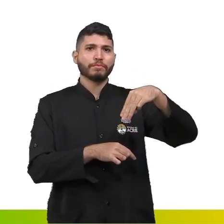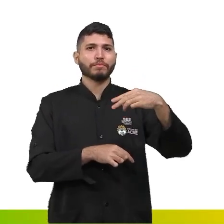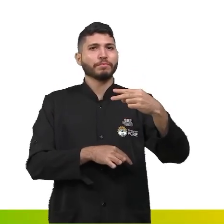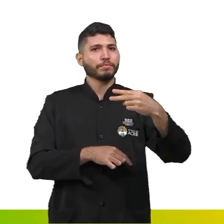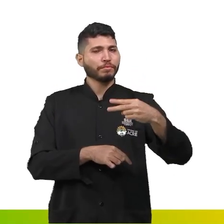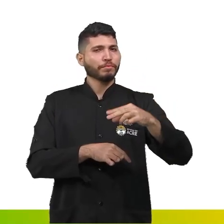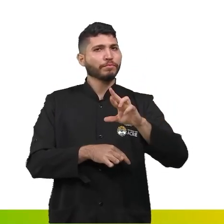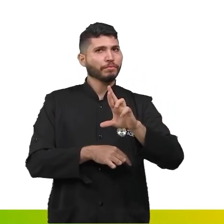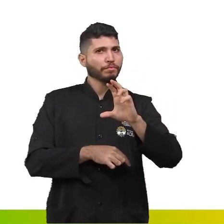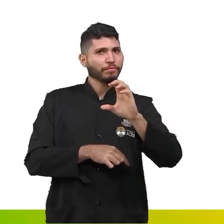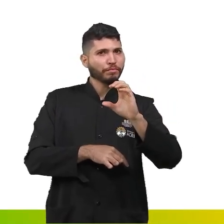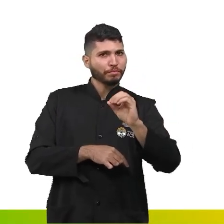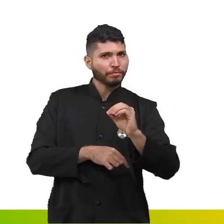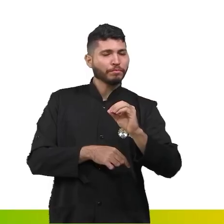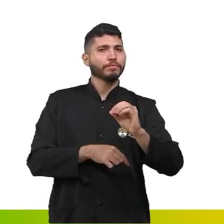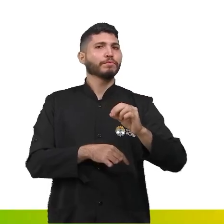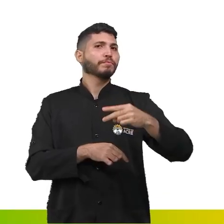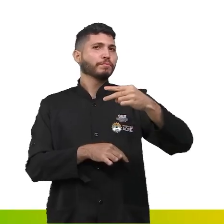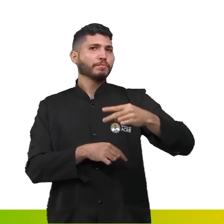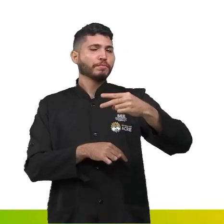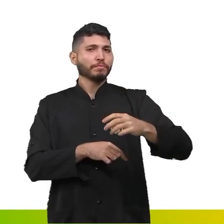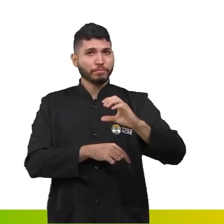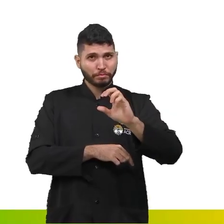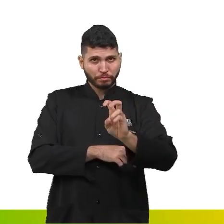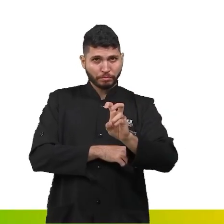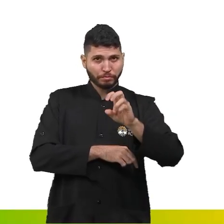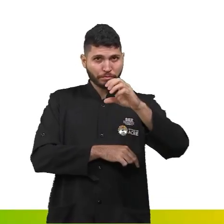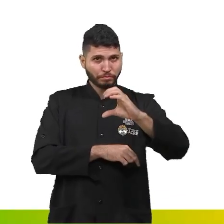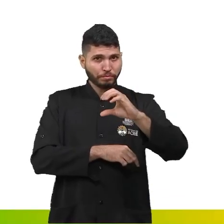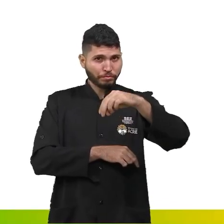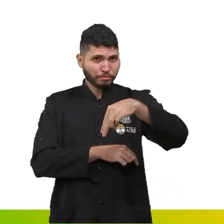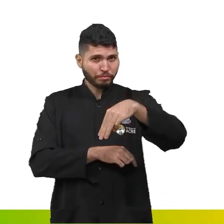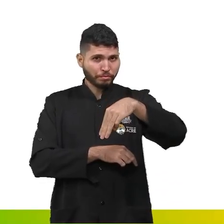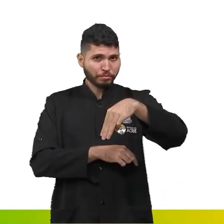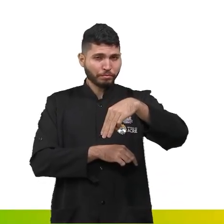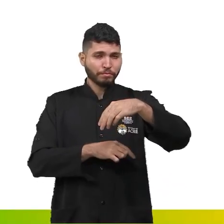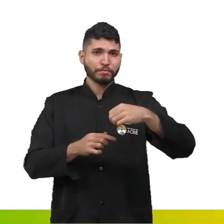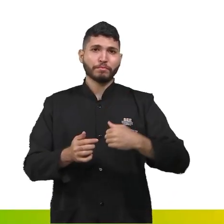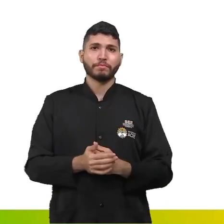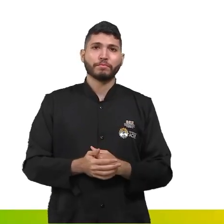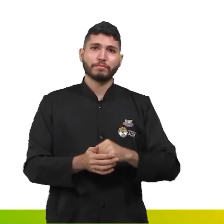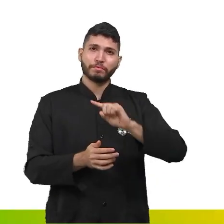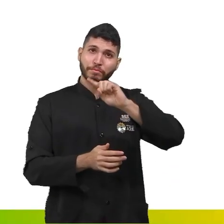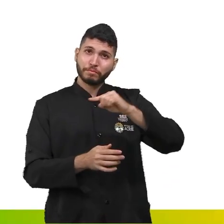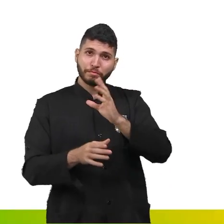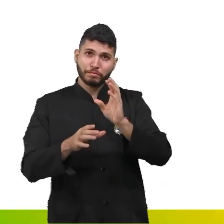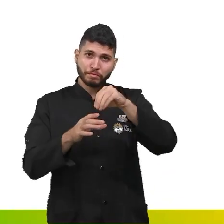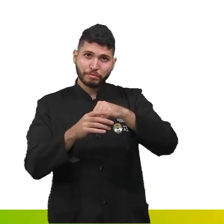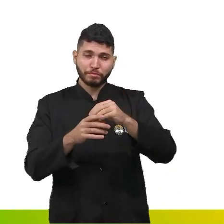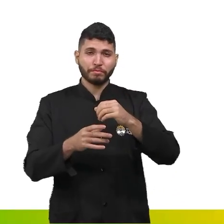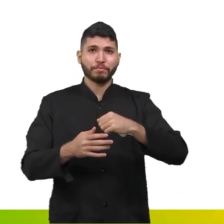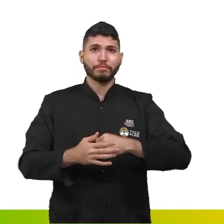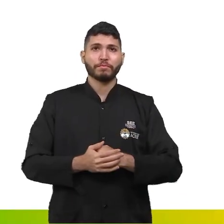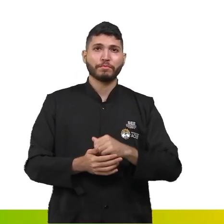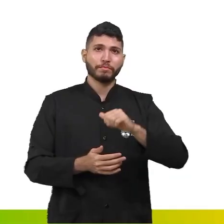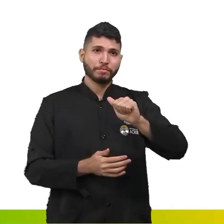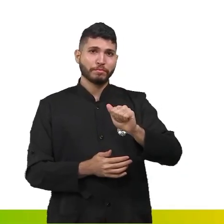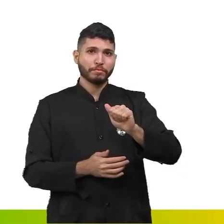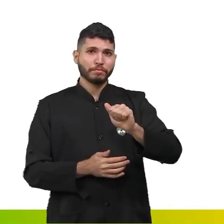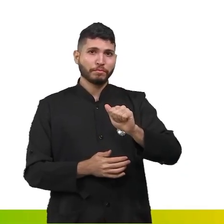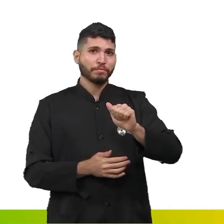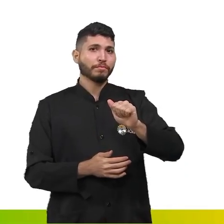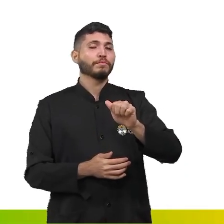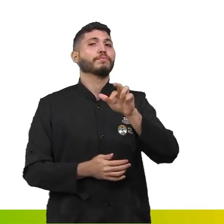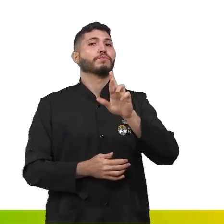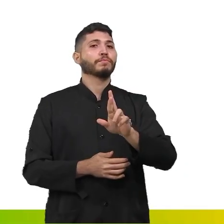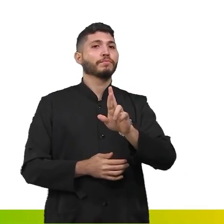centímetros. São esses 2 lados aqui, ó. E os ângulos internos A e R